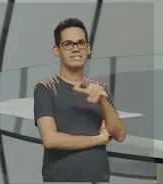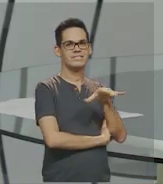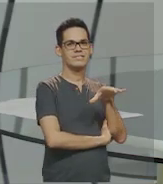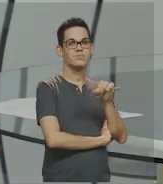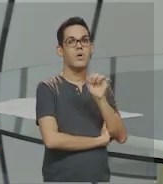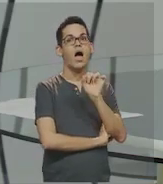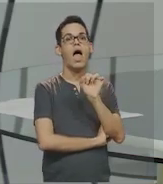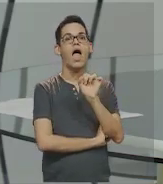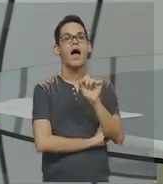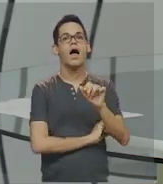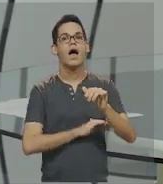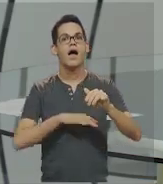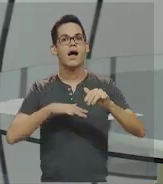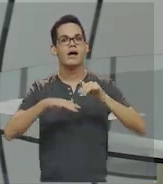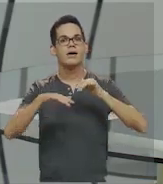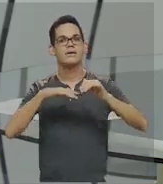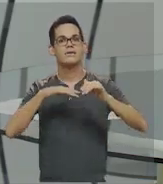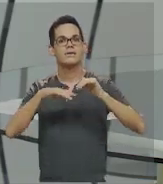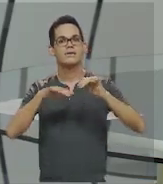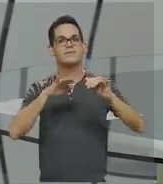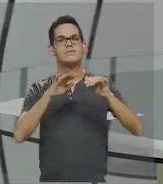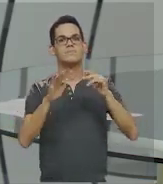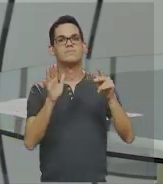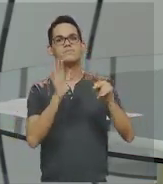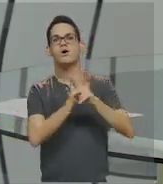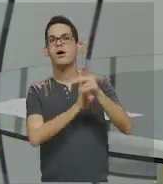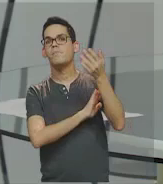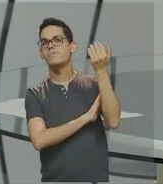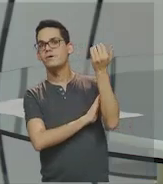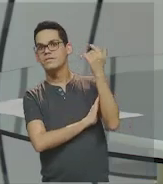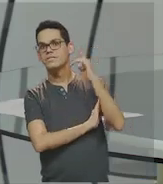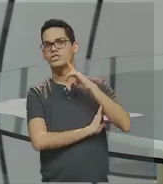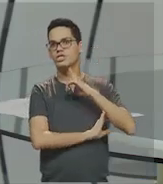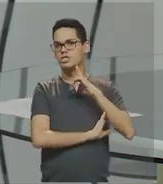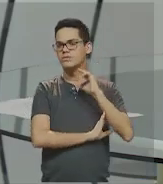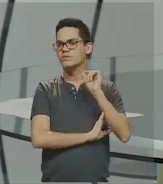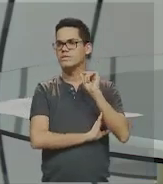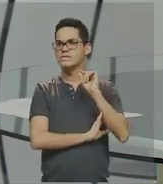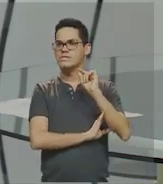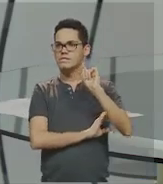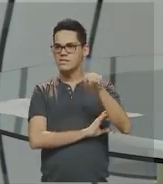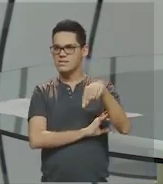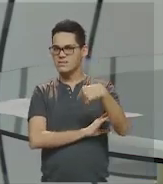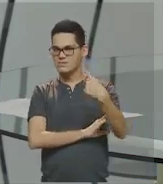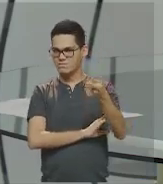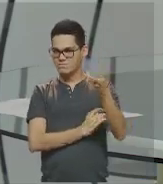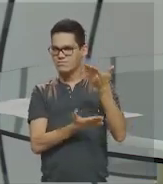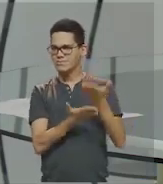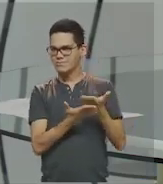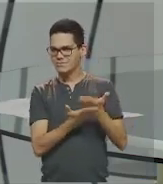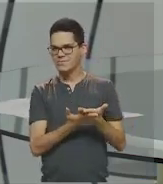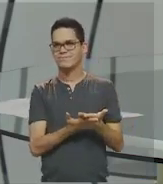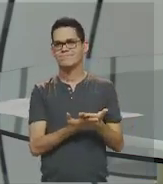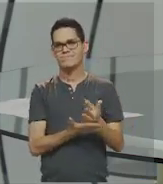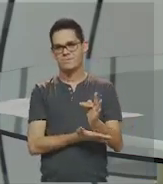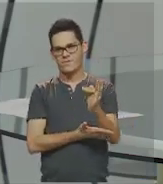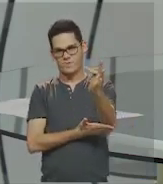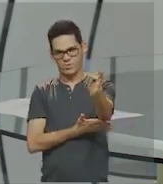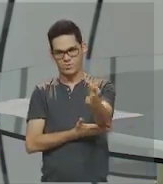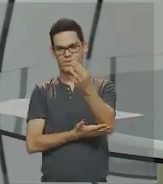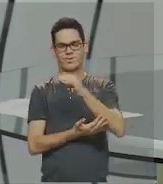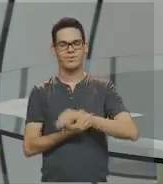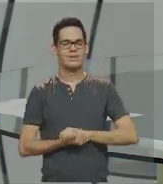o movimento pós-impressionista, que vocês vão estudar isso mais vezes nos